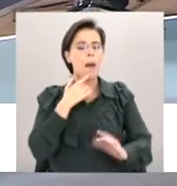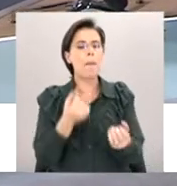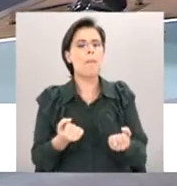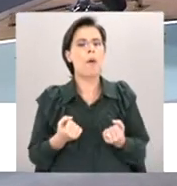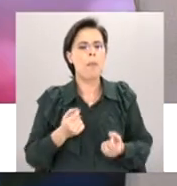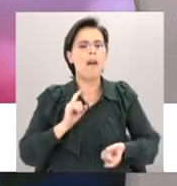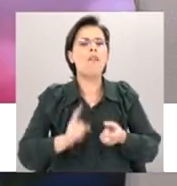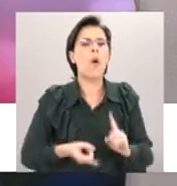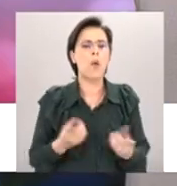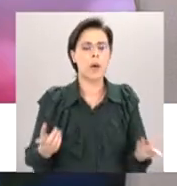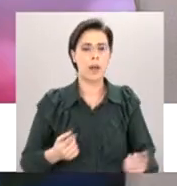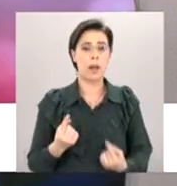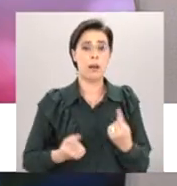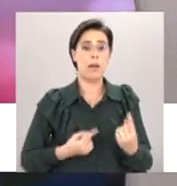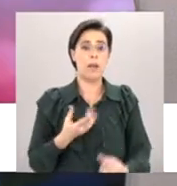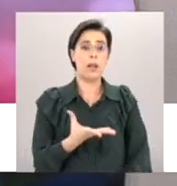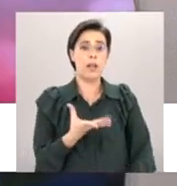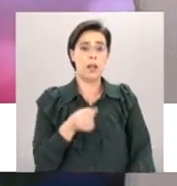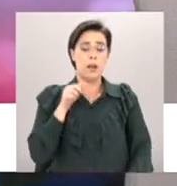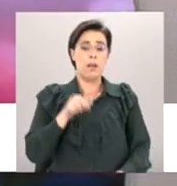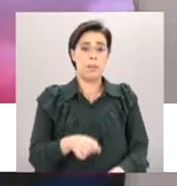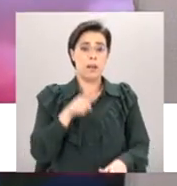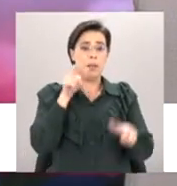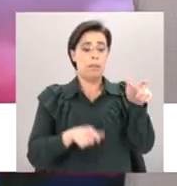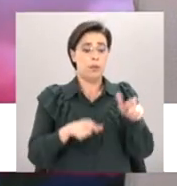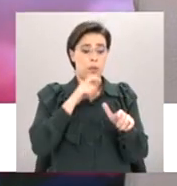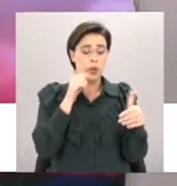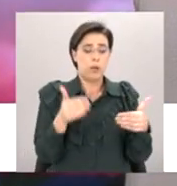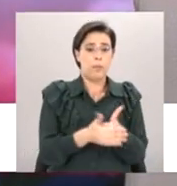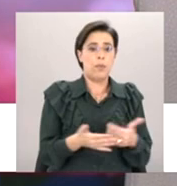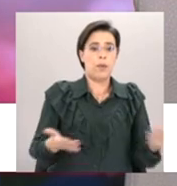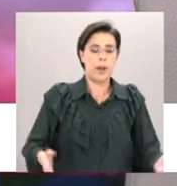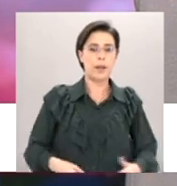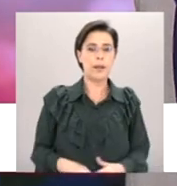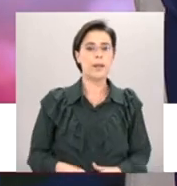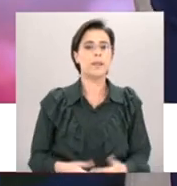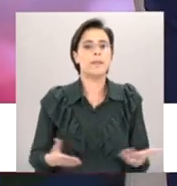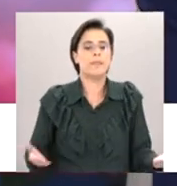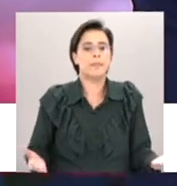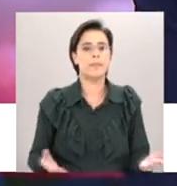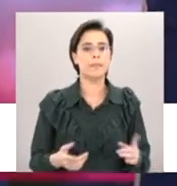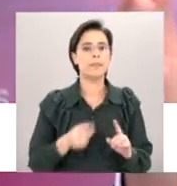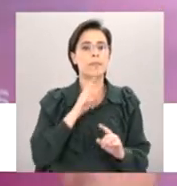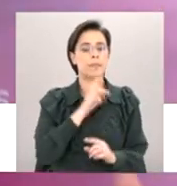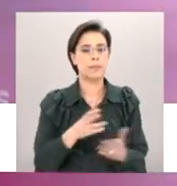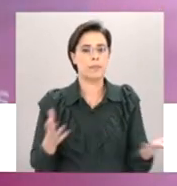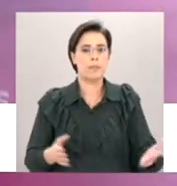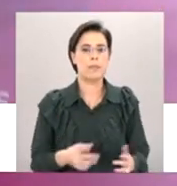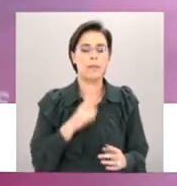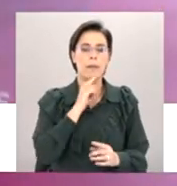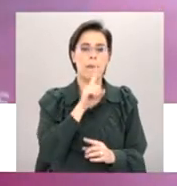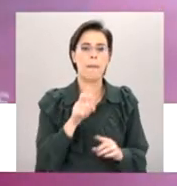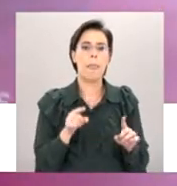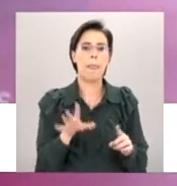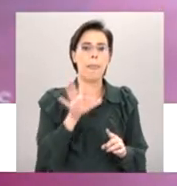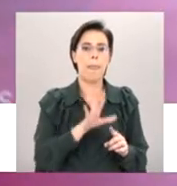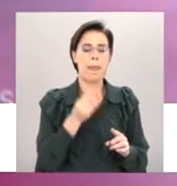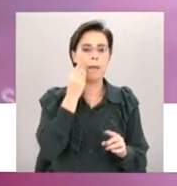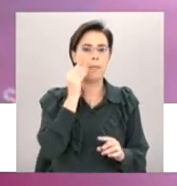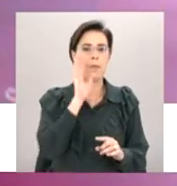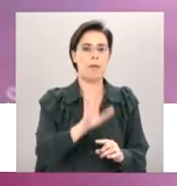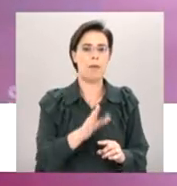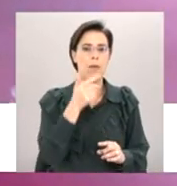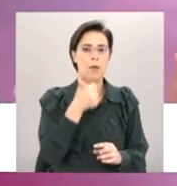poupado alguma das 19 mil vidas que nós perdemos a grande pode responder essas começam a